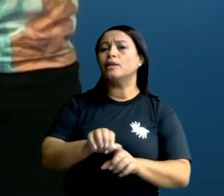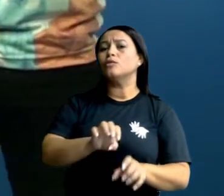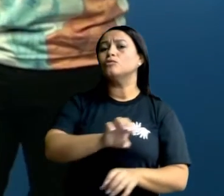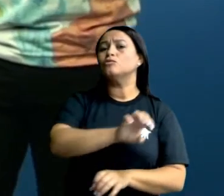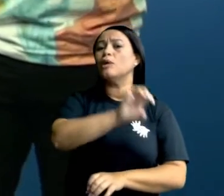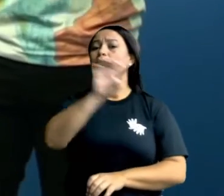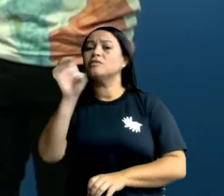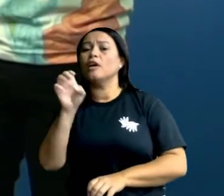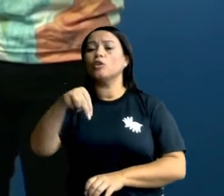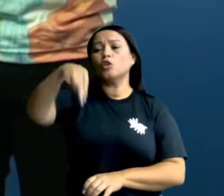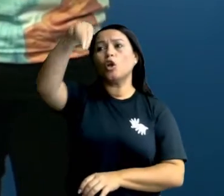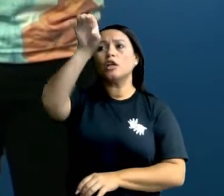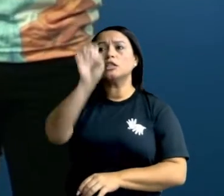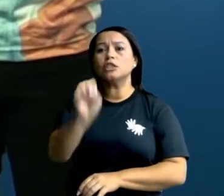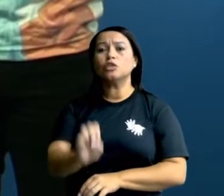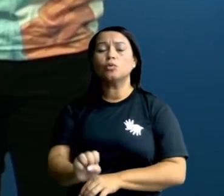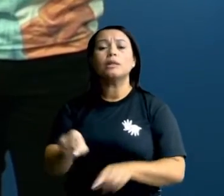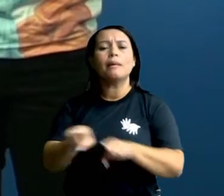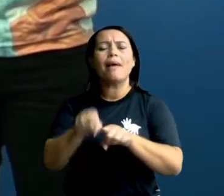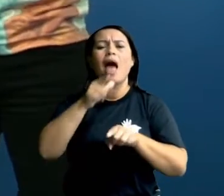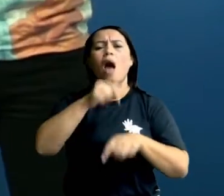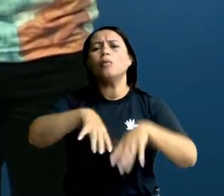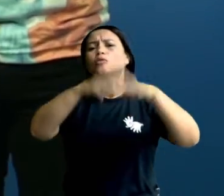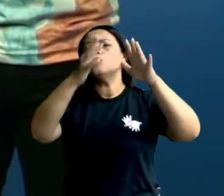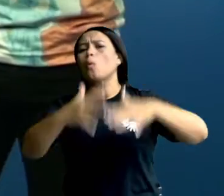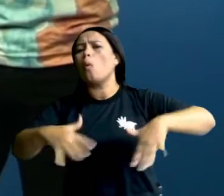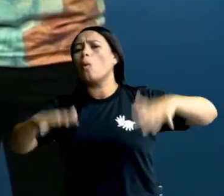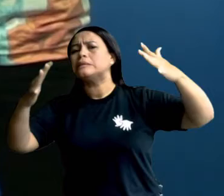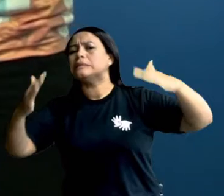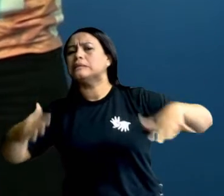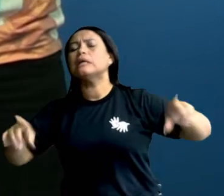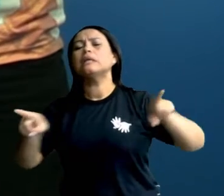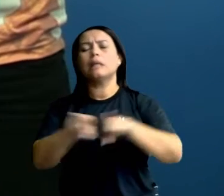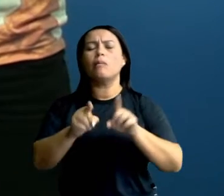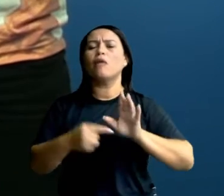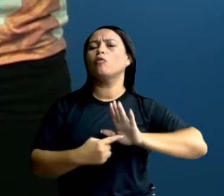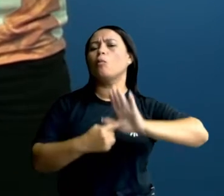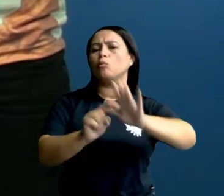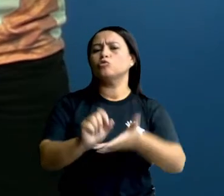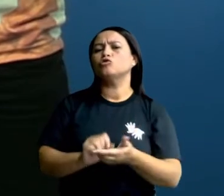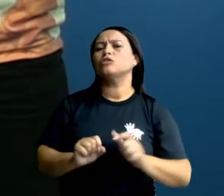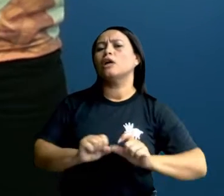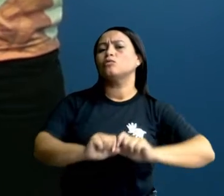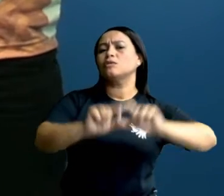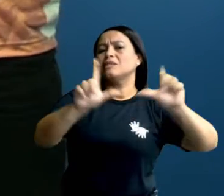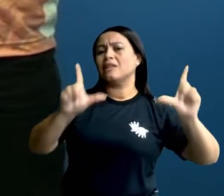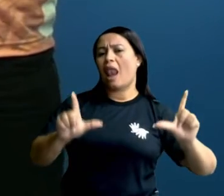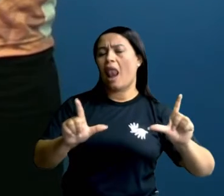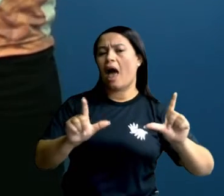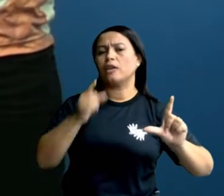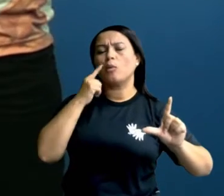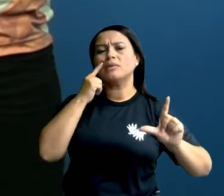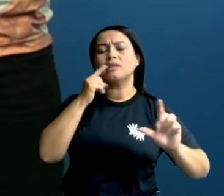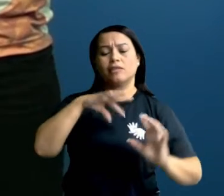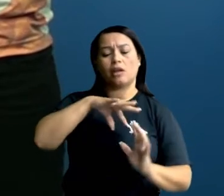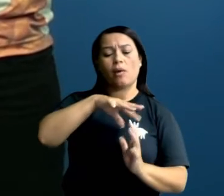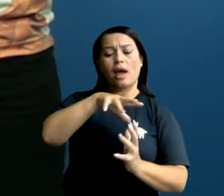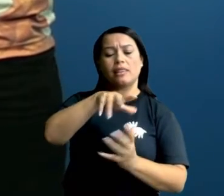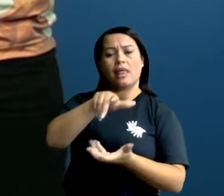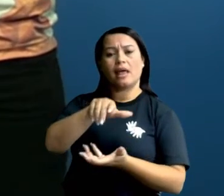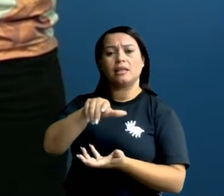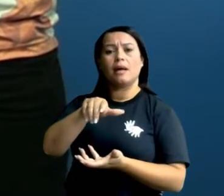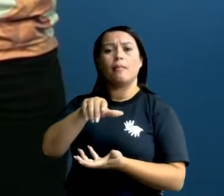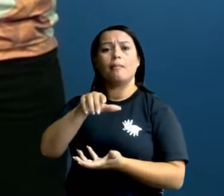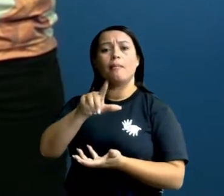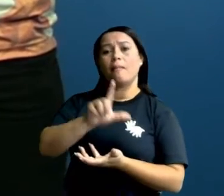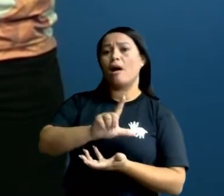ser uma regra para as águas oceânicas que a gente vai ver, né, nos slides à frente. Então, de um modo geral, a Terra gira de oeste para leste e